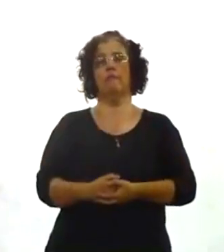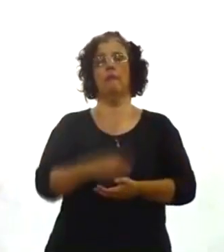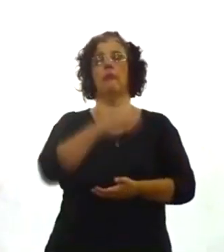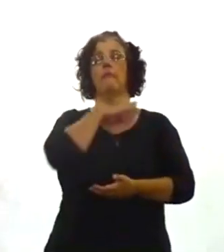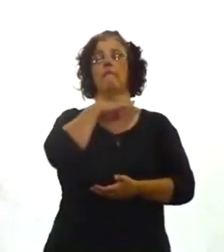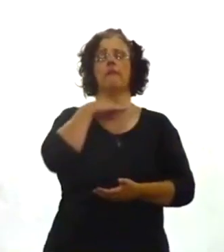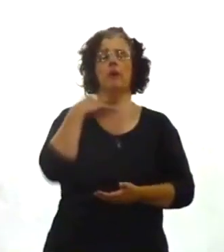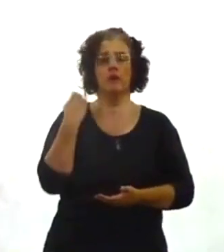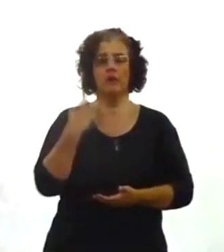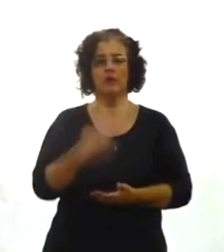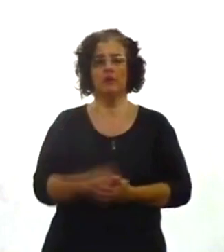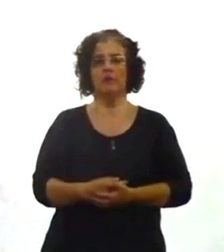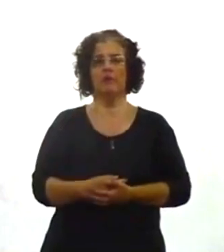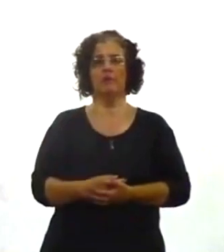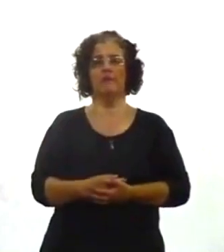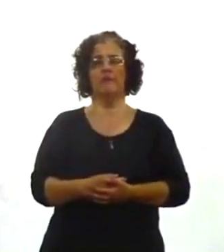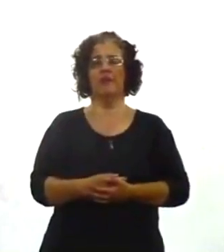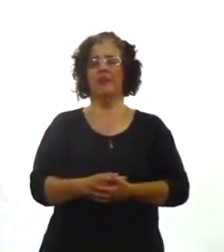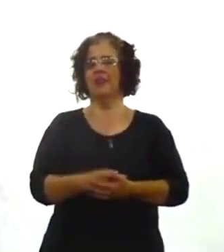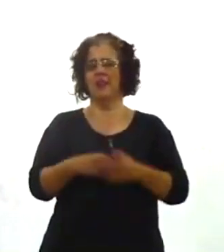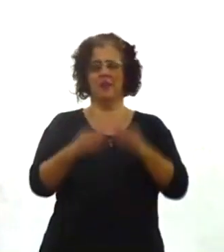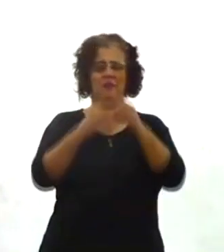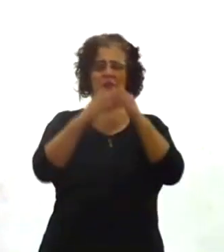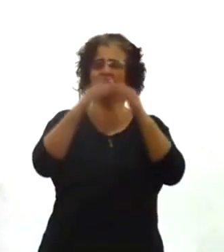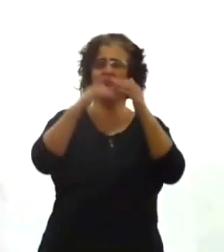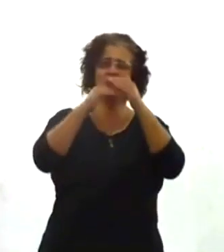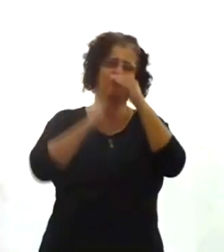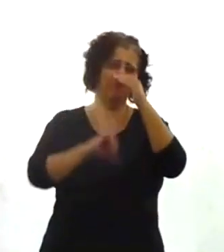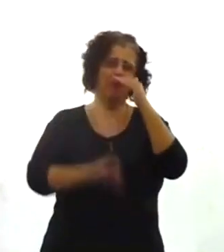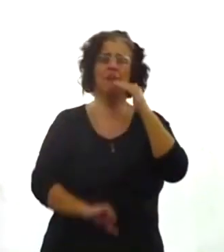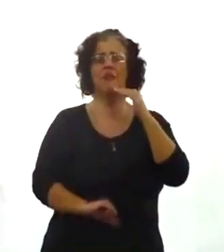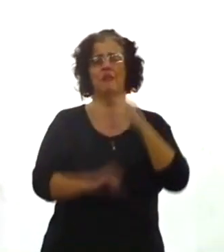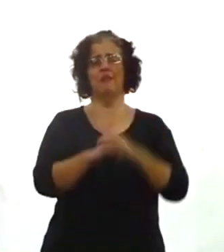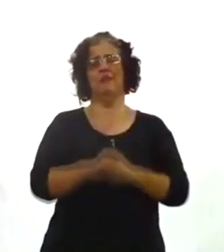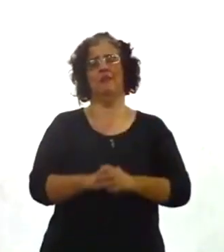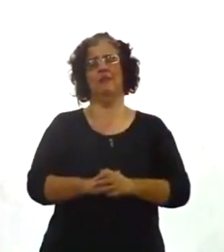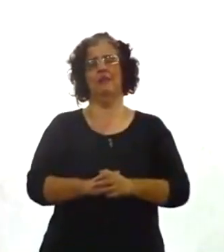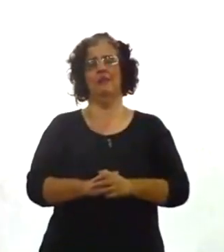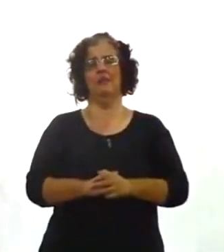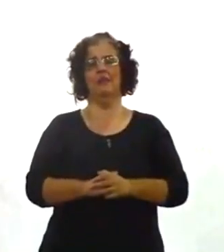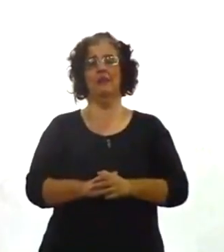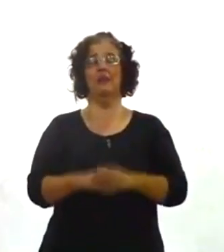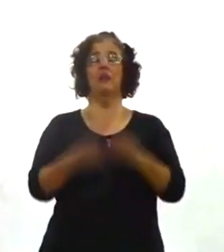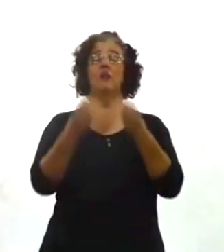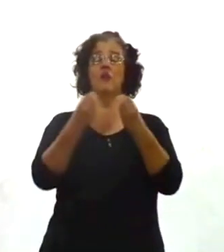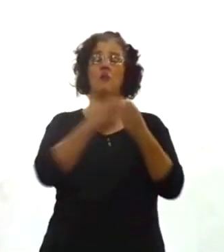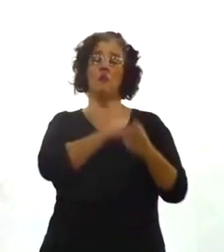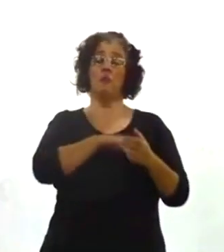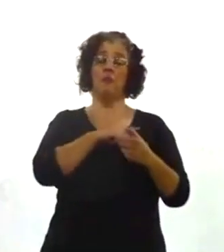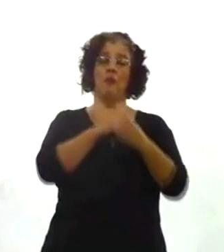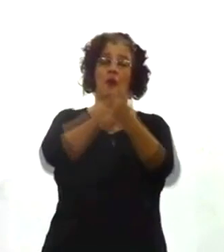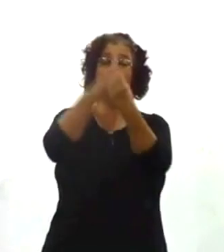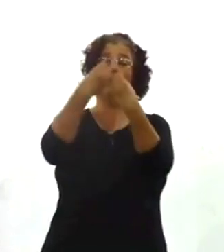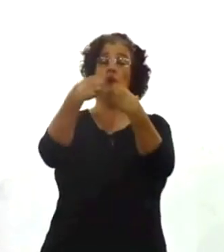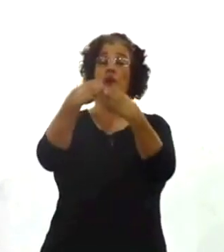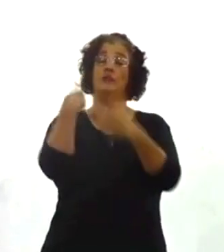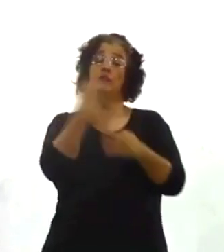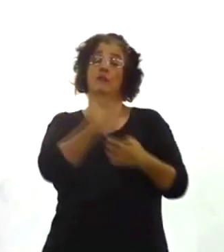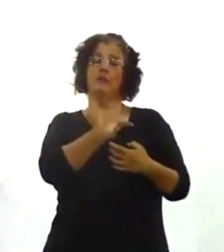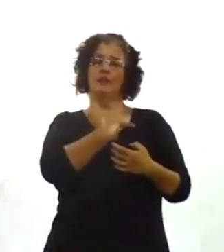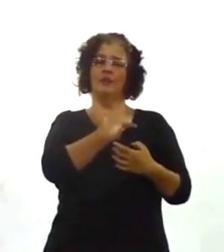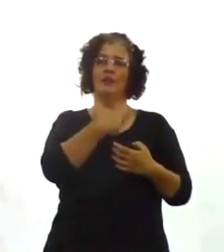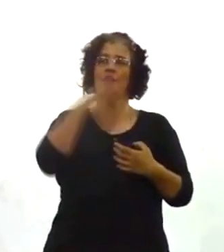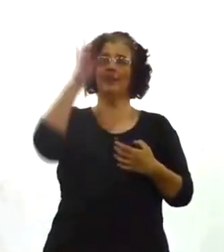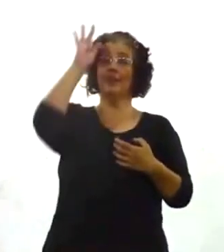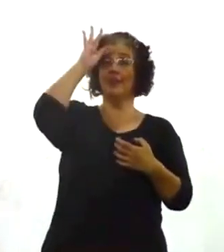sofrimento, expectativa do pior na frente. E como que o apóstolo Paulo nos ensina a ter uma teologia da